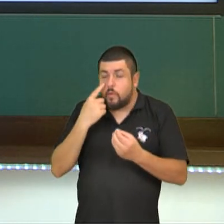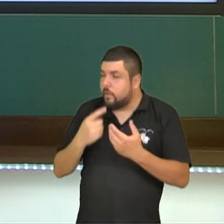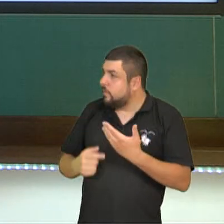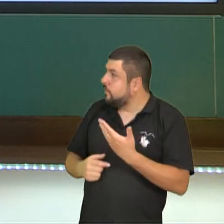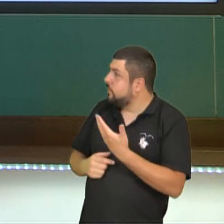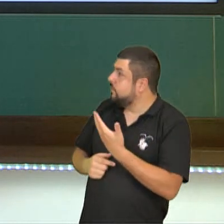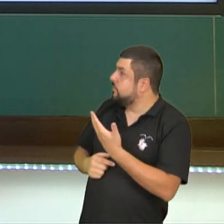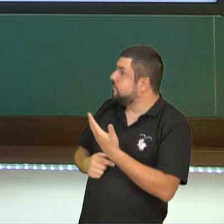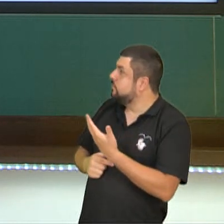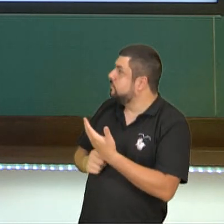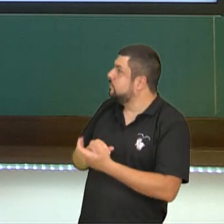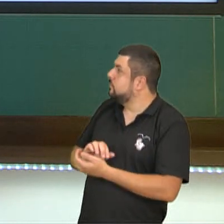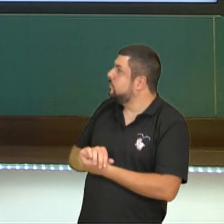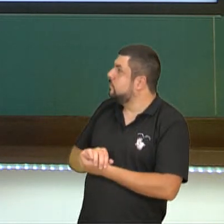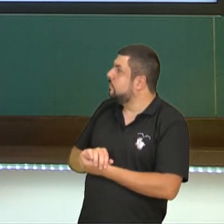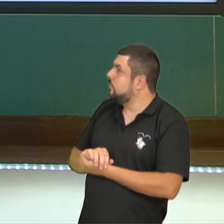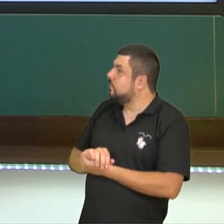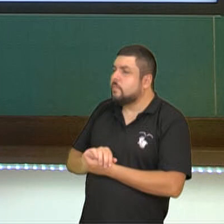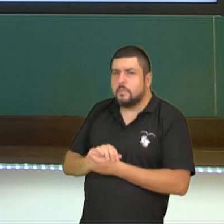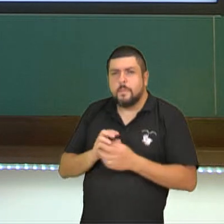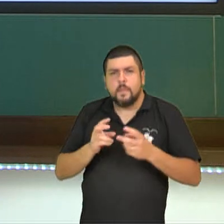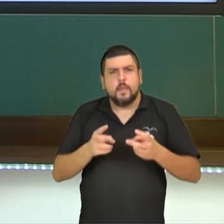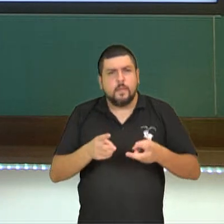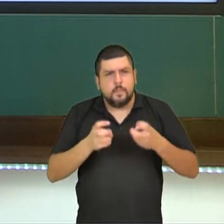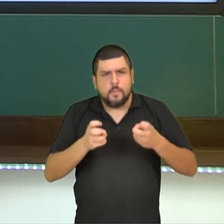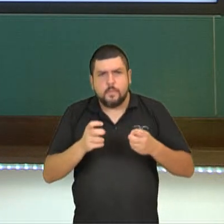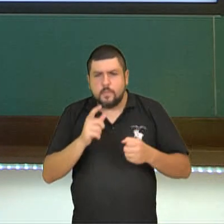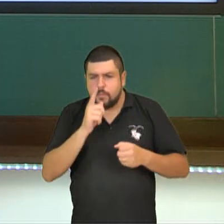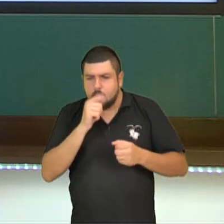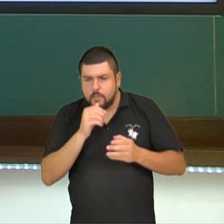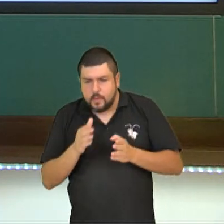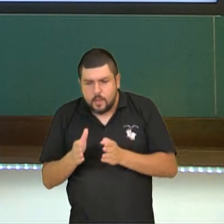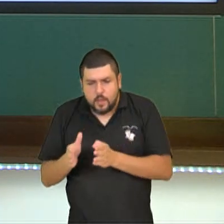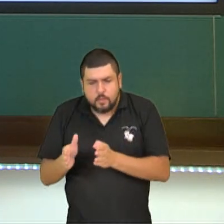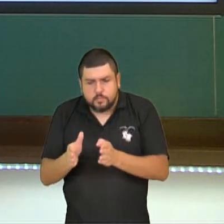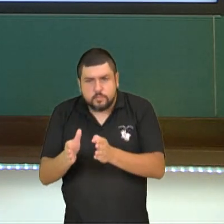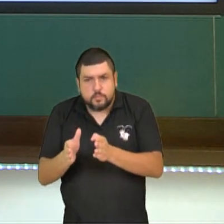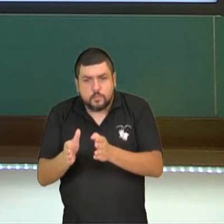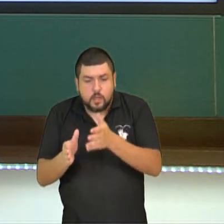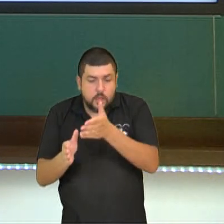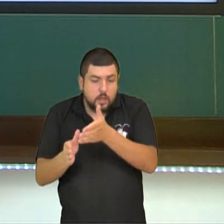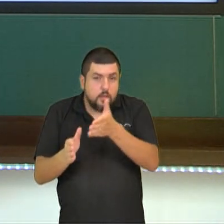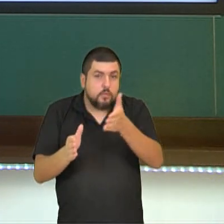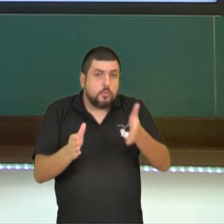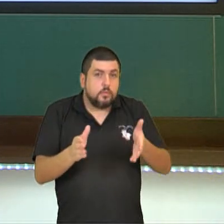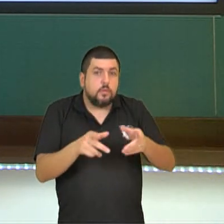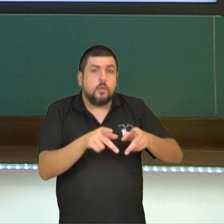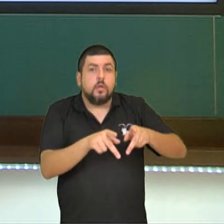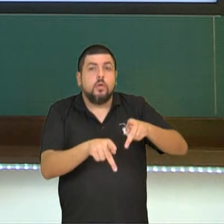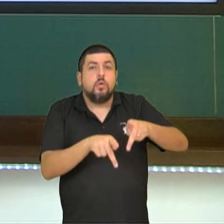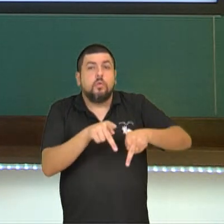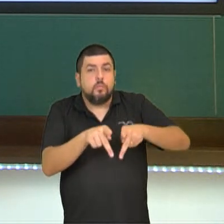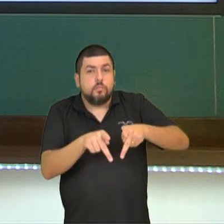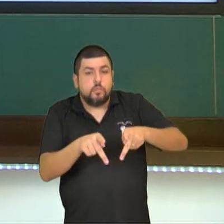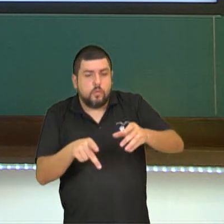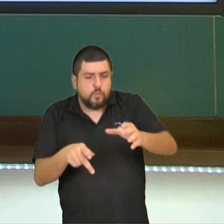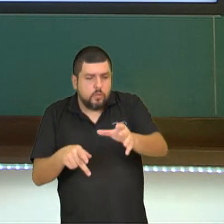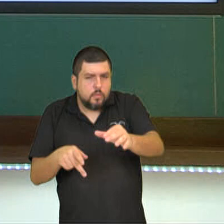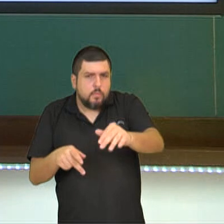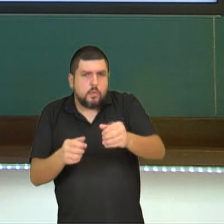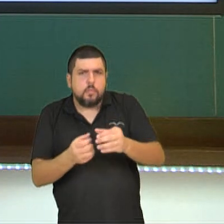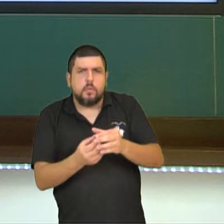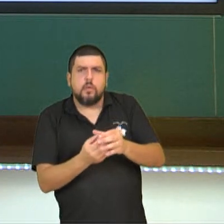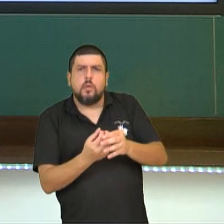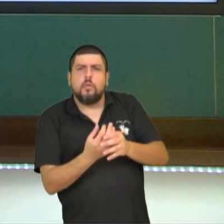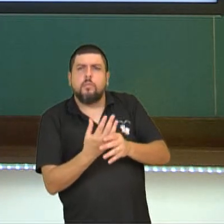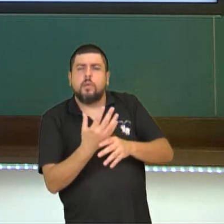está ligada aos rios Nilo, aos rios Tigre e Eufrates, desculpe, e conectando pelo mar Mediterrâneo até chegar no